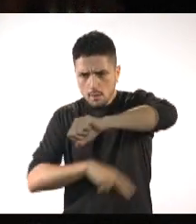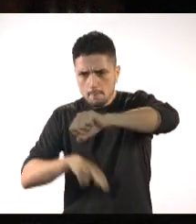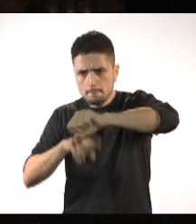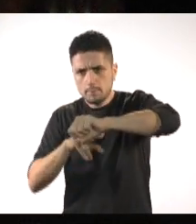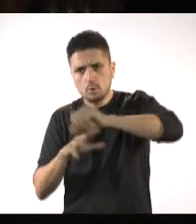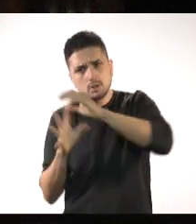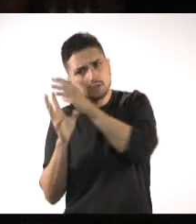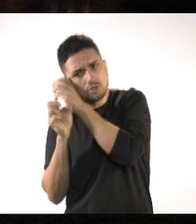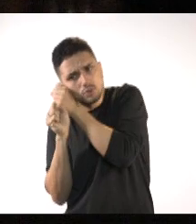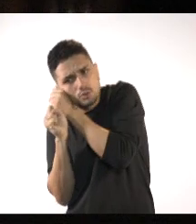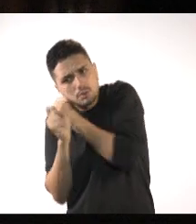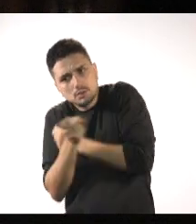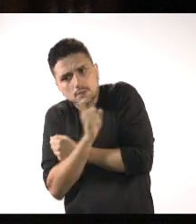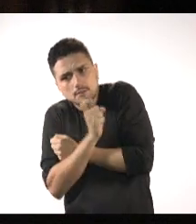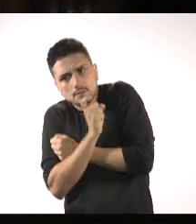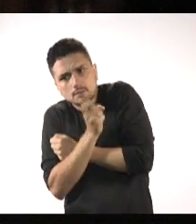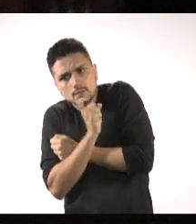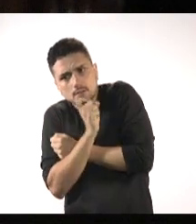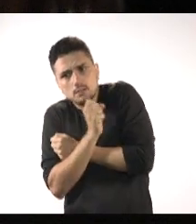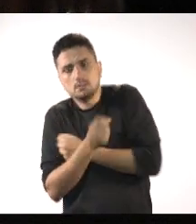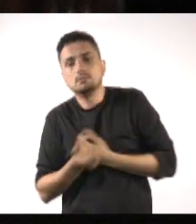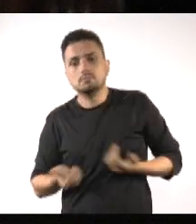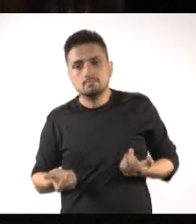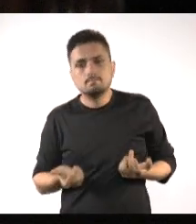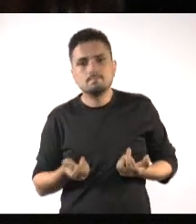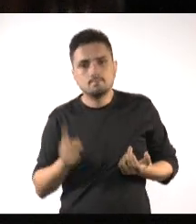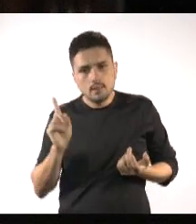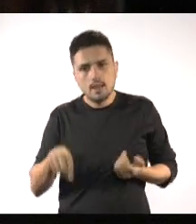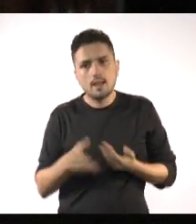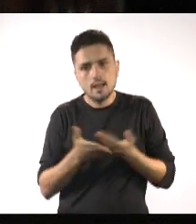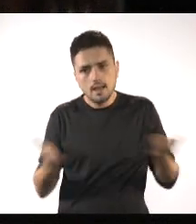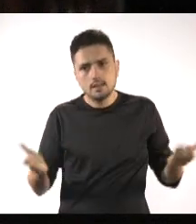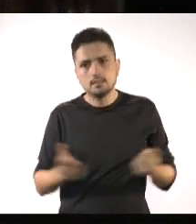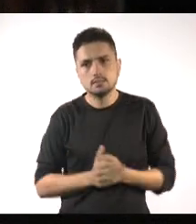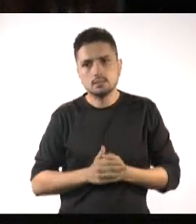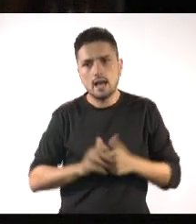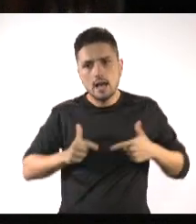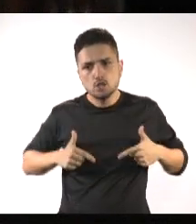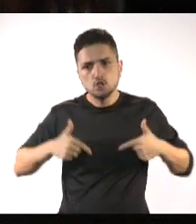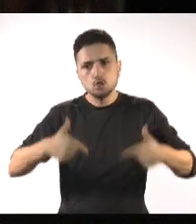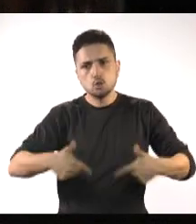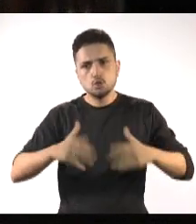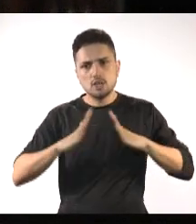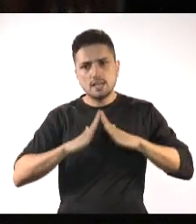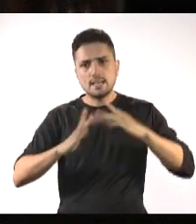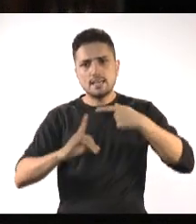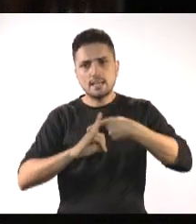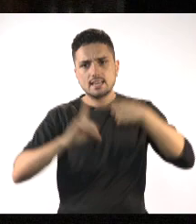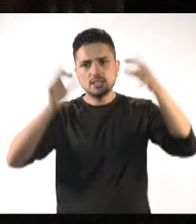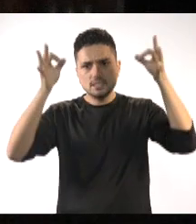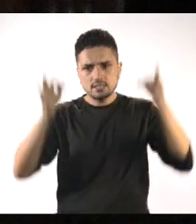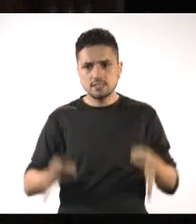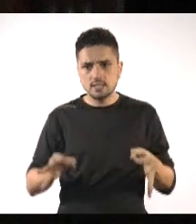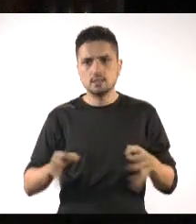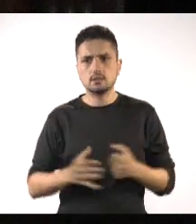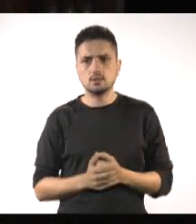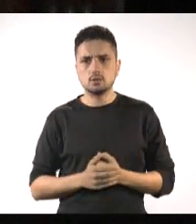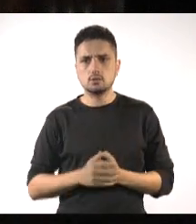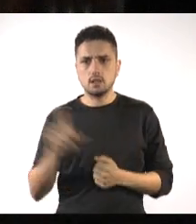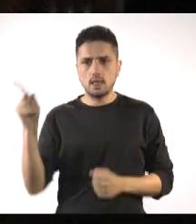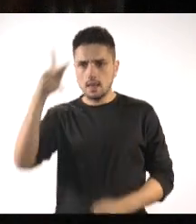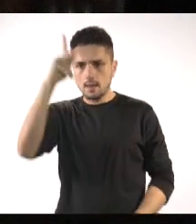nas noites de maior frio, eu digo, essa é a atitude de uma igreja samaritana, que o Papa